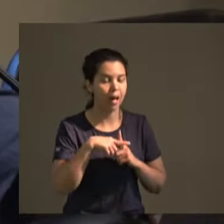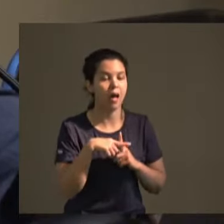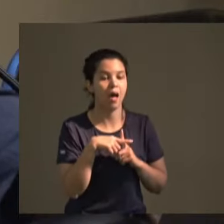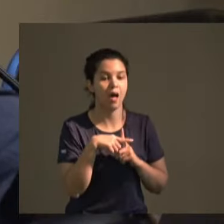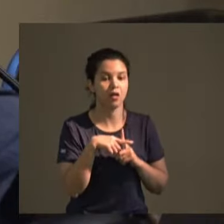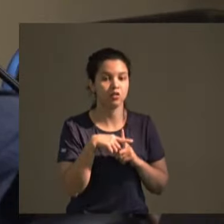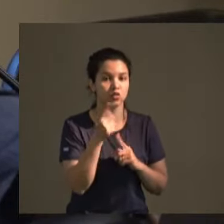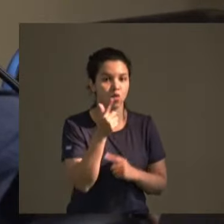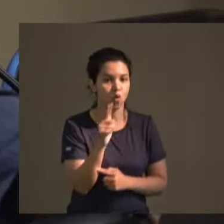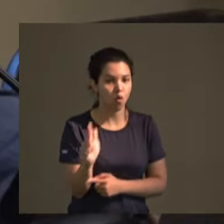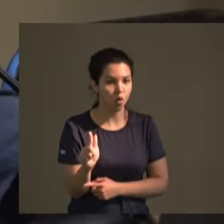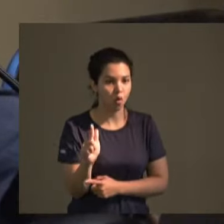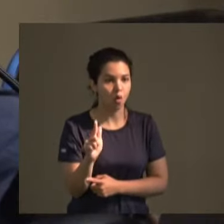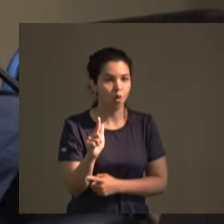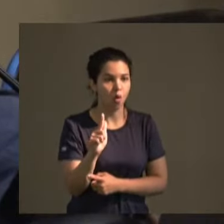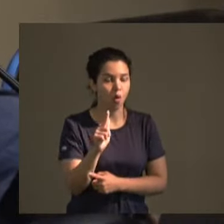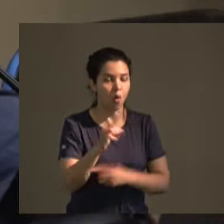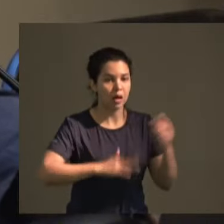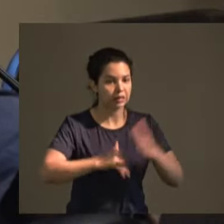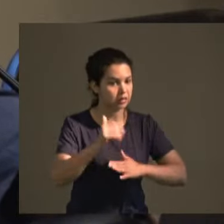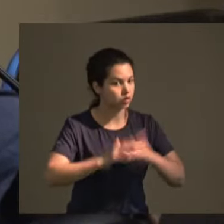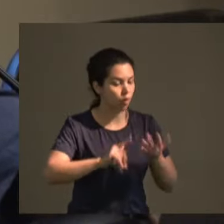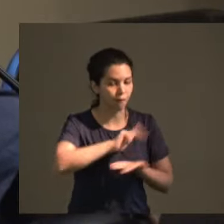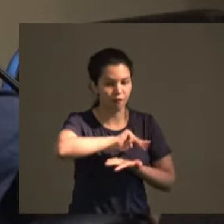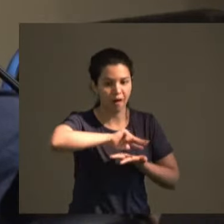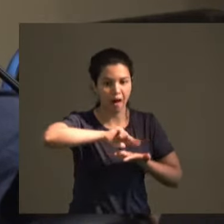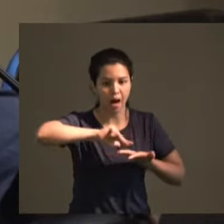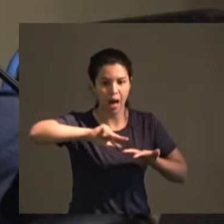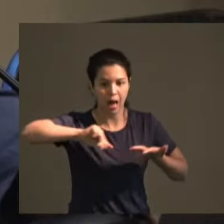uma gama de ações. Hoje,